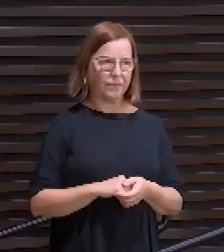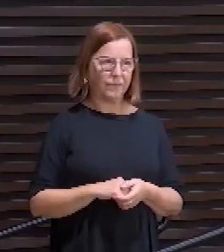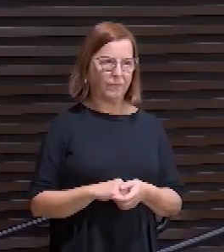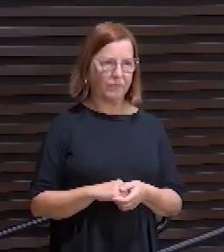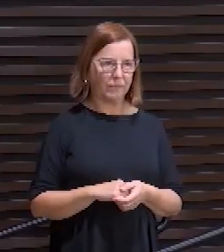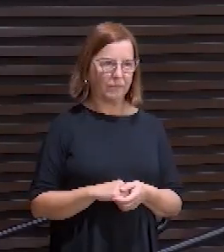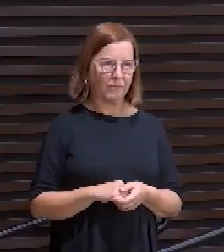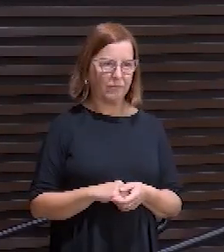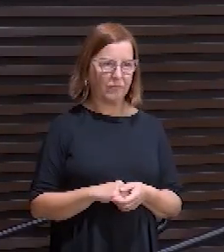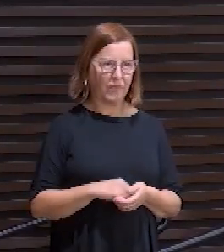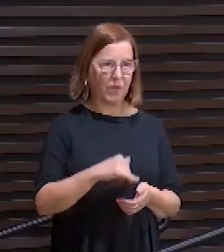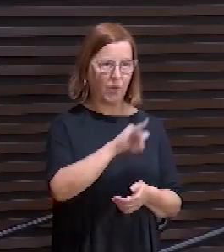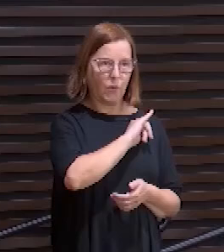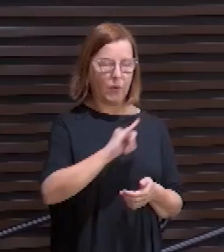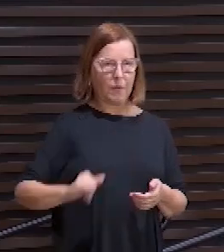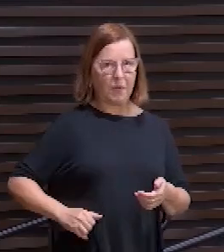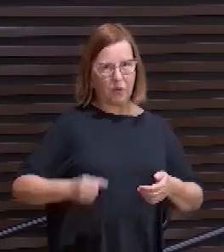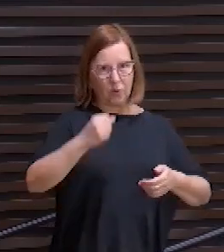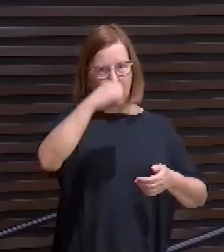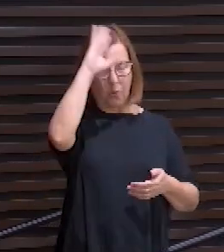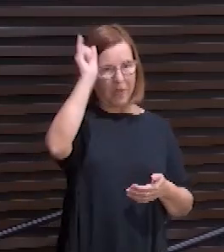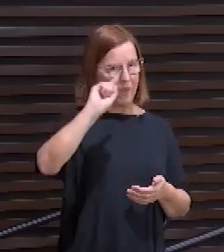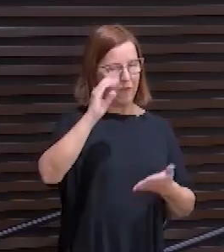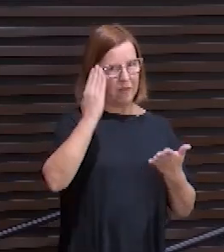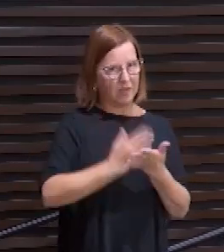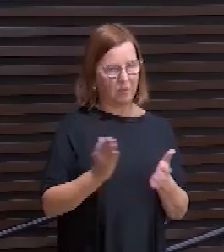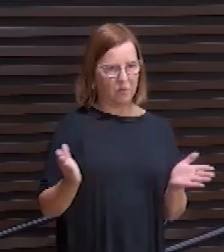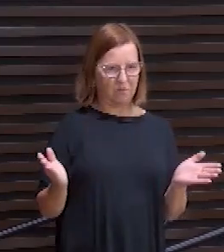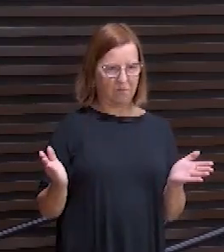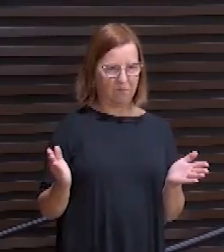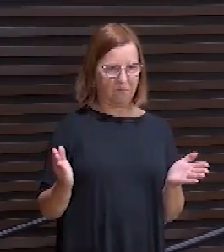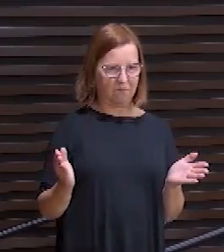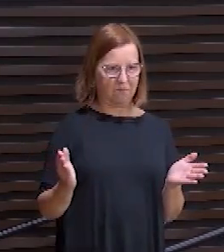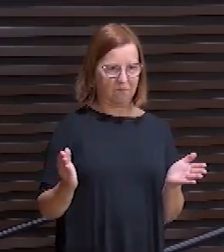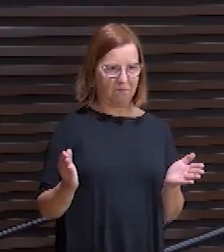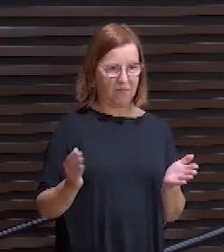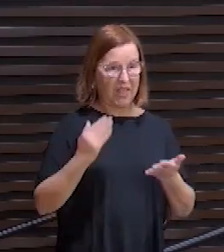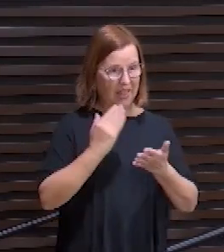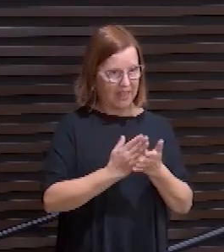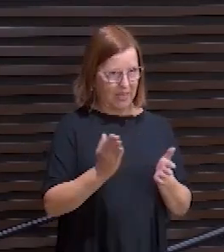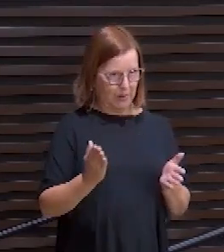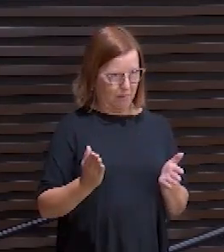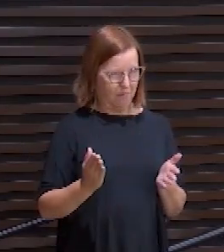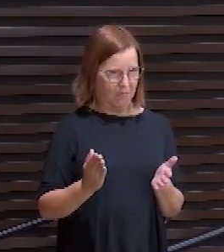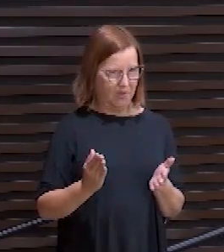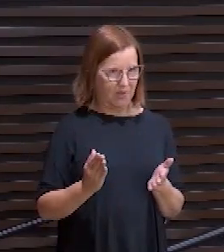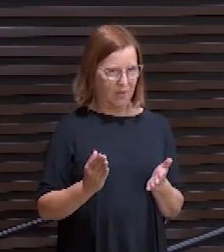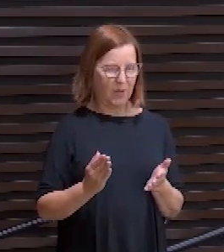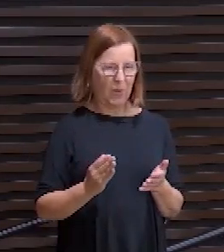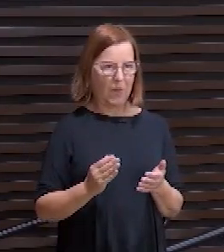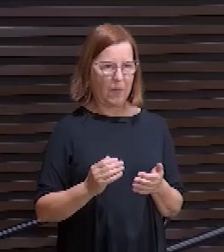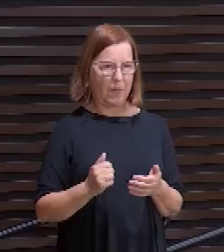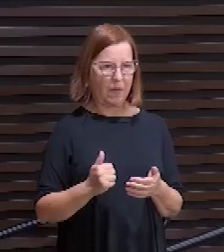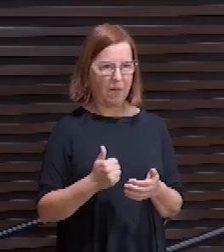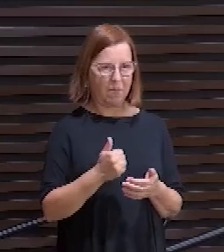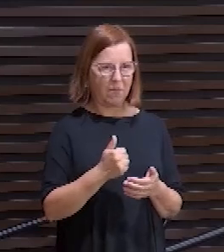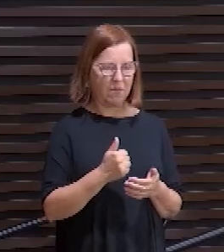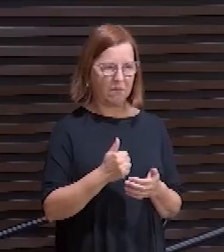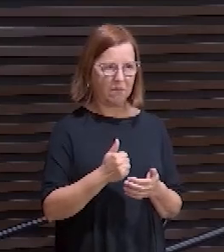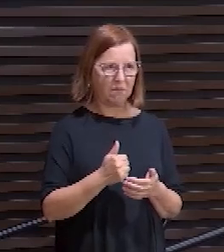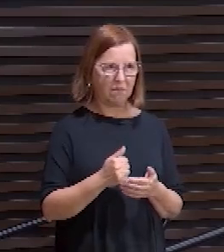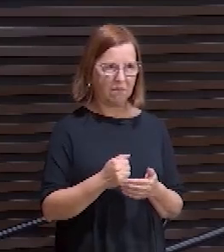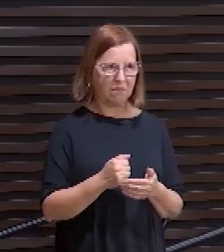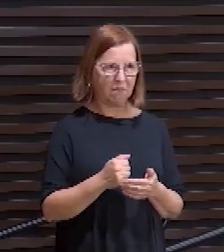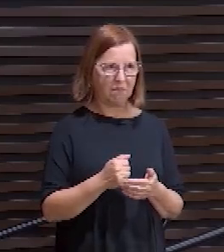O Império Romano, meus queridos, não acabou. Ele terminou oficialmente no ano 476 depois de Cristo, mas ele não